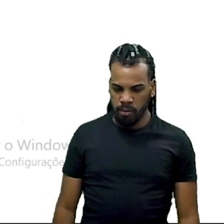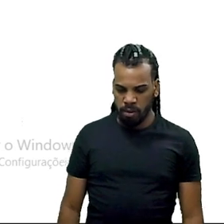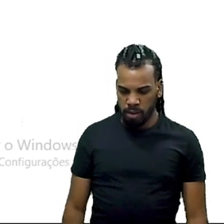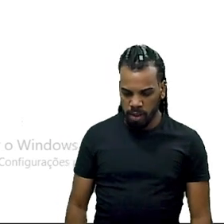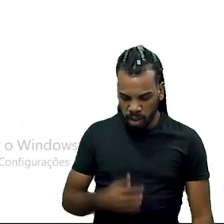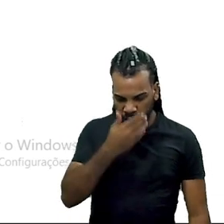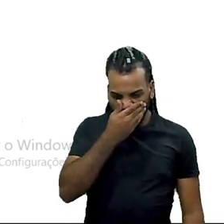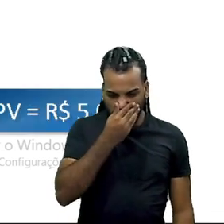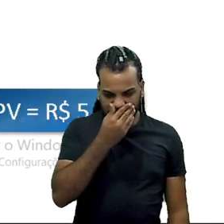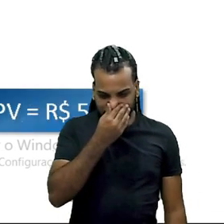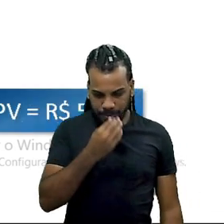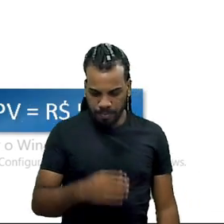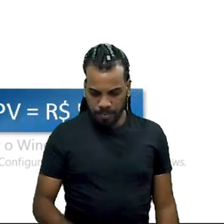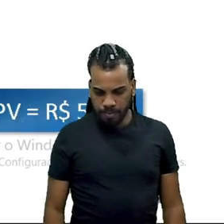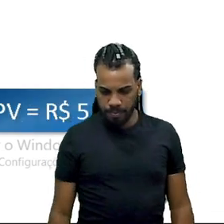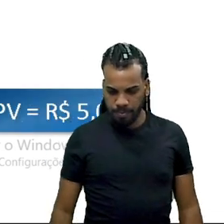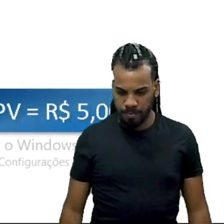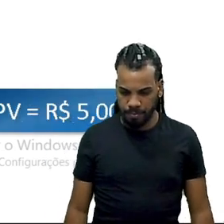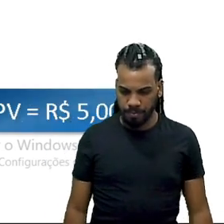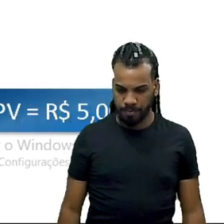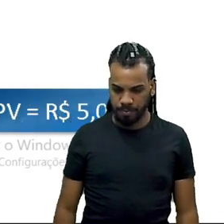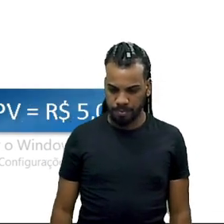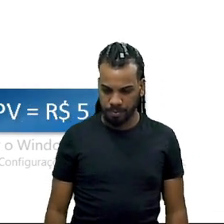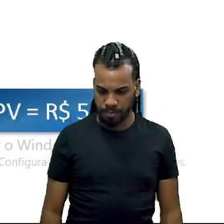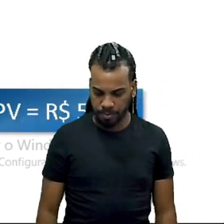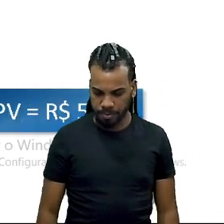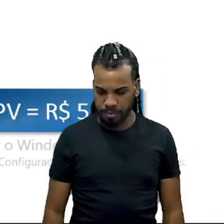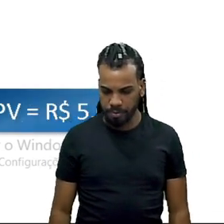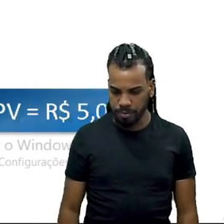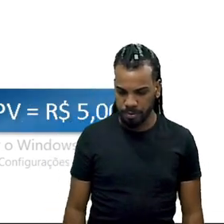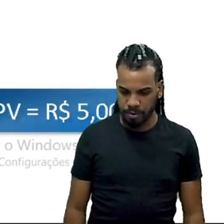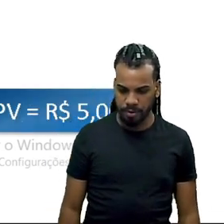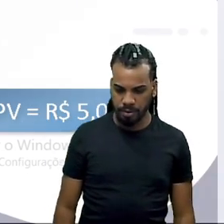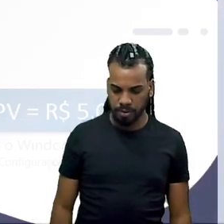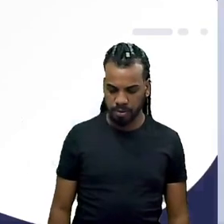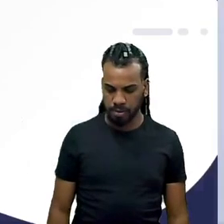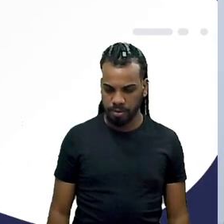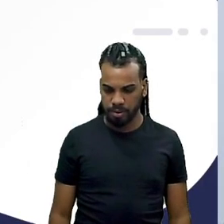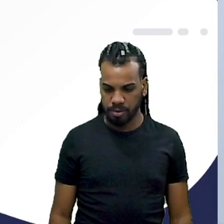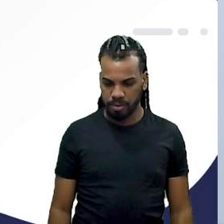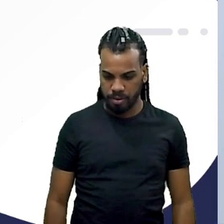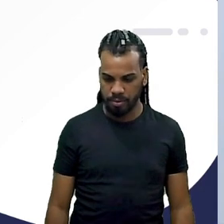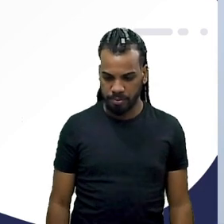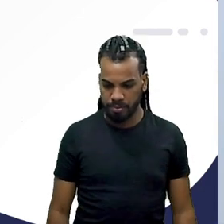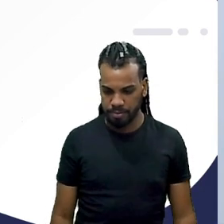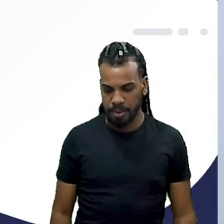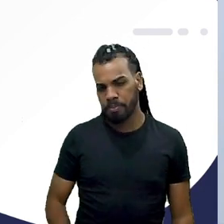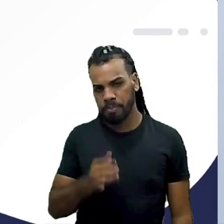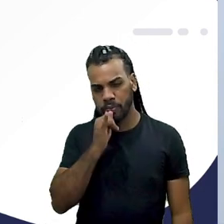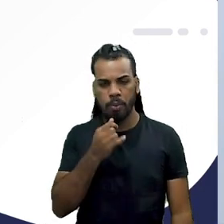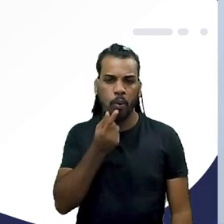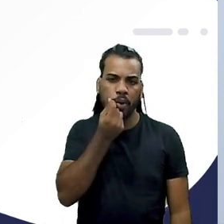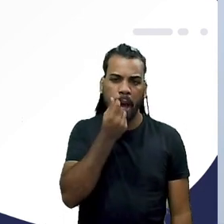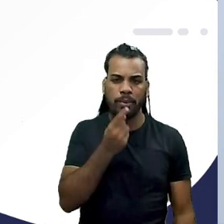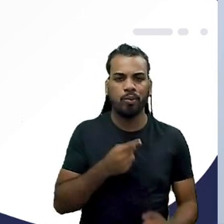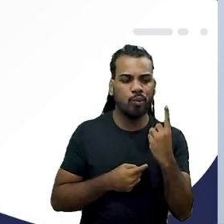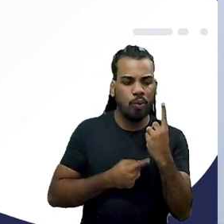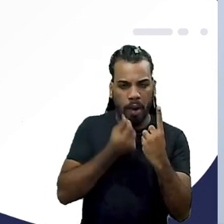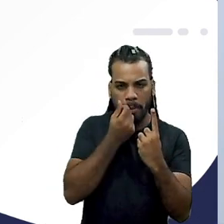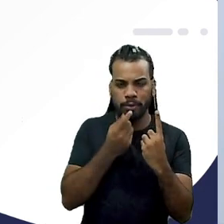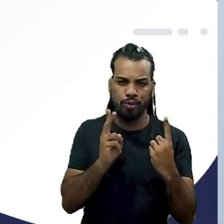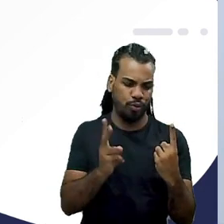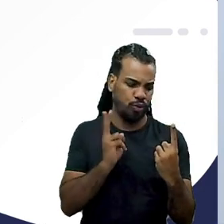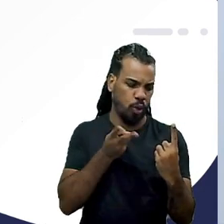Aqui é outro exemplo parecido, onde a gente deu uma situação de um lápis. O empresário tem um custo de um lápis, que é um valor de R$2.